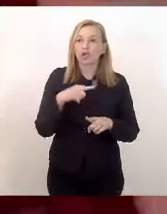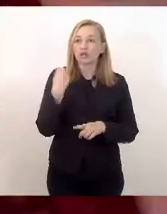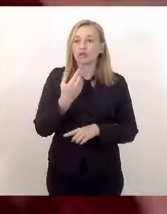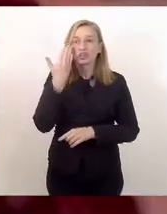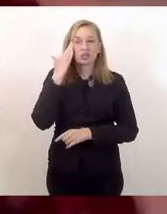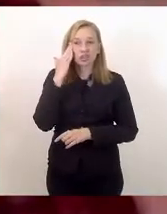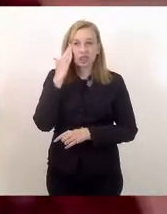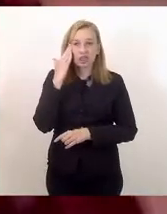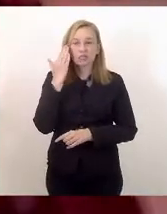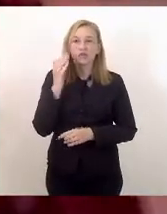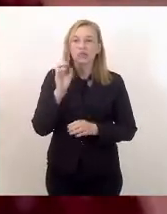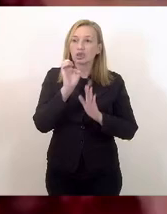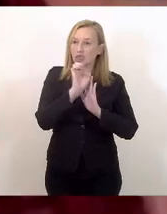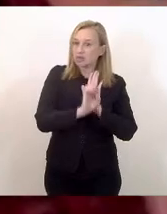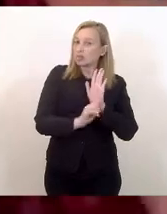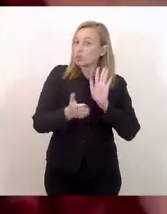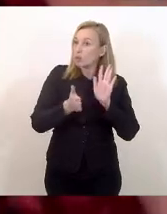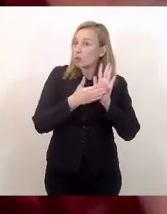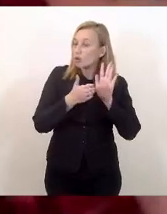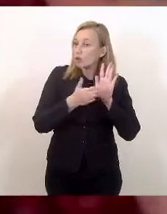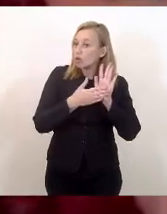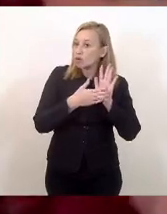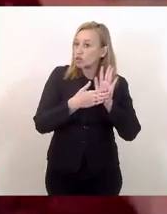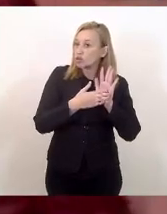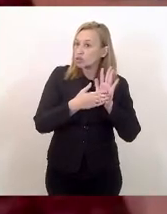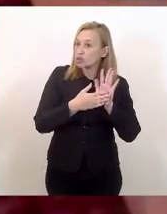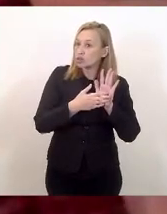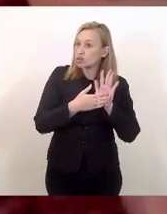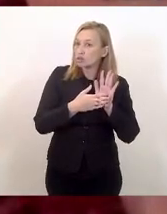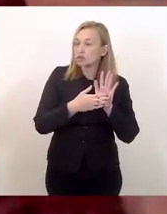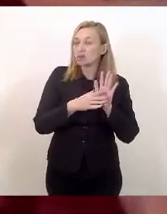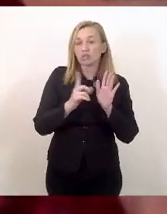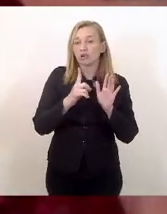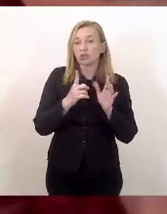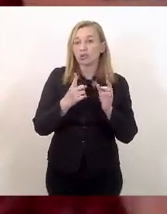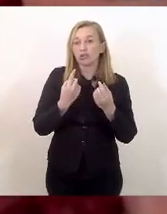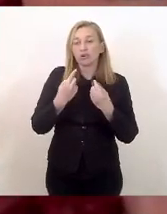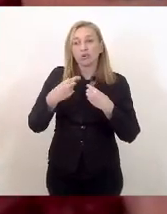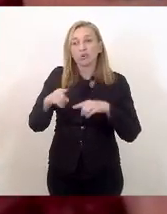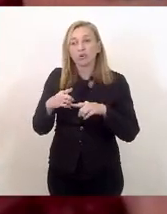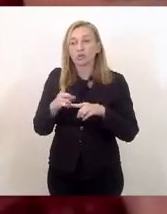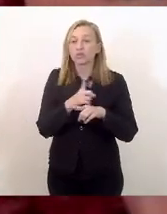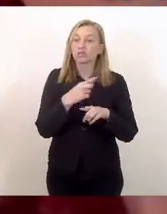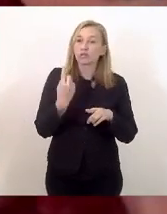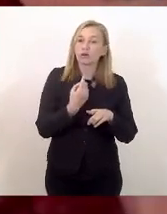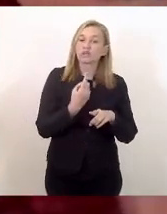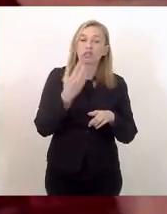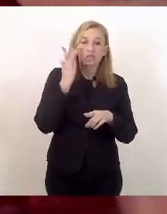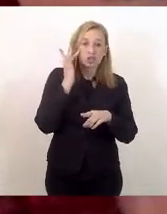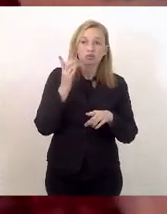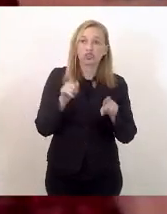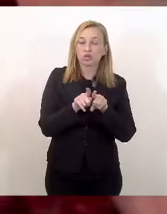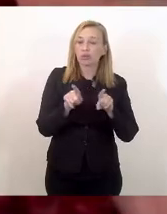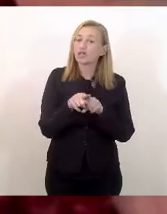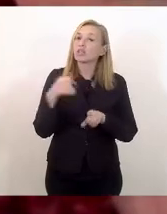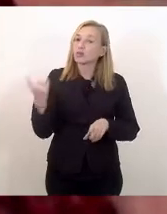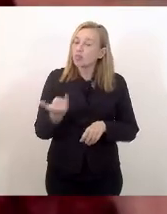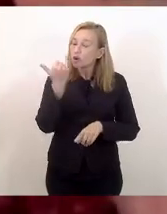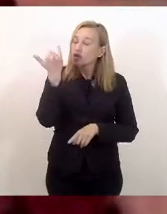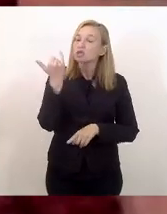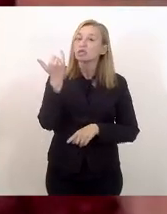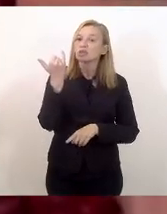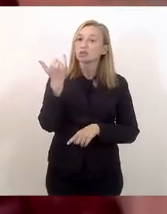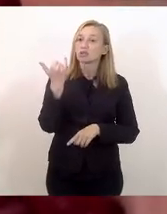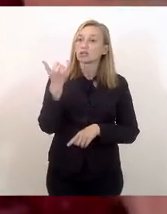entendemos que as emendas propostas vão ao encontro das que a gente também supõe importantes para que